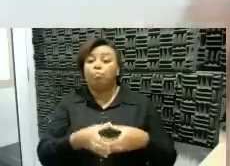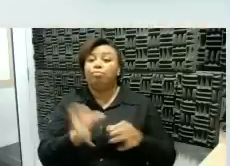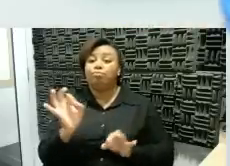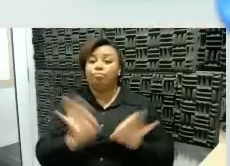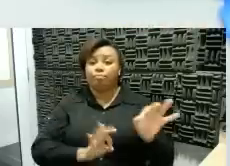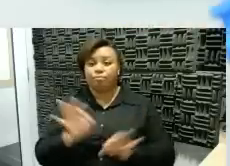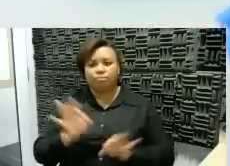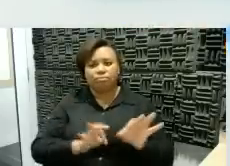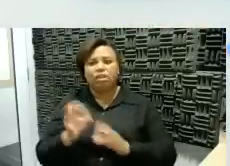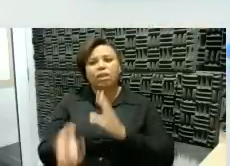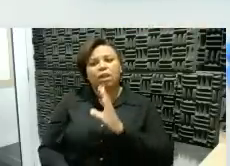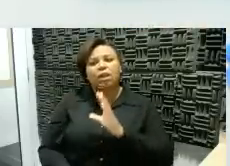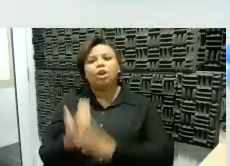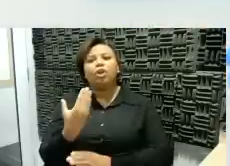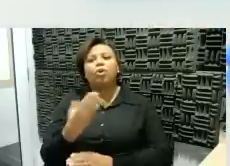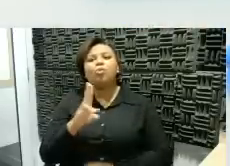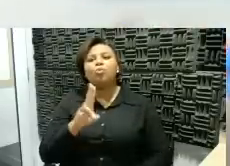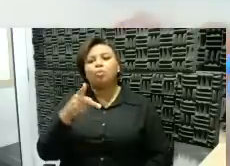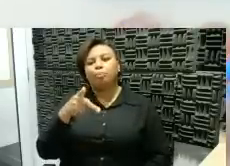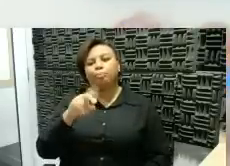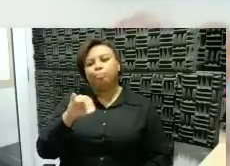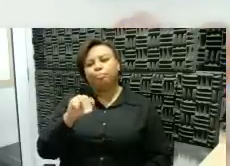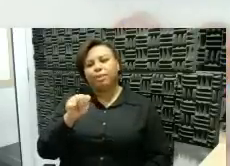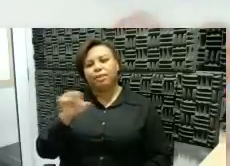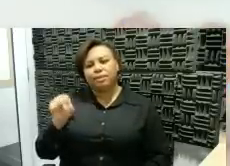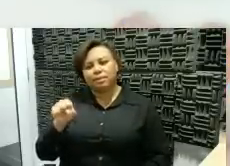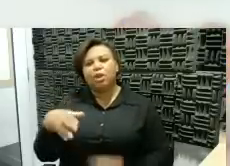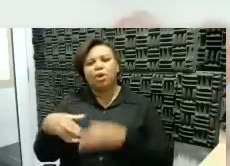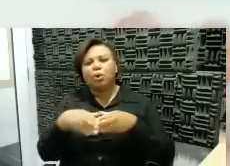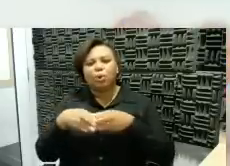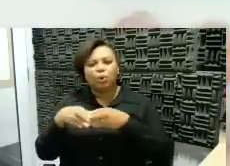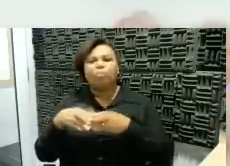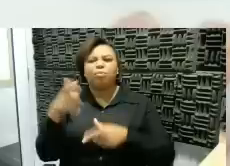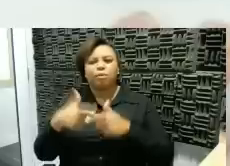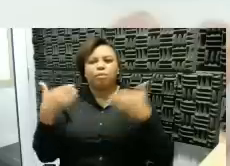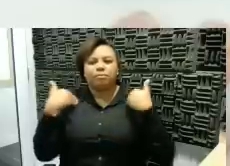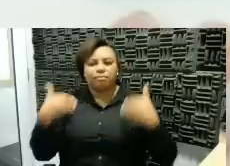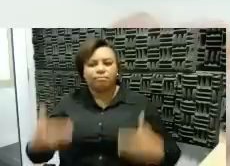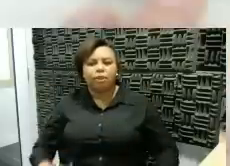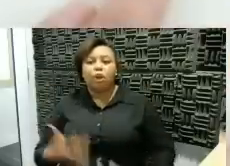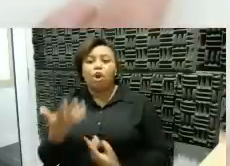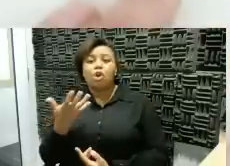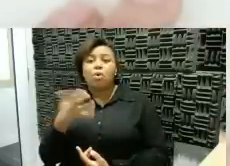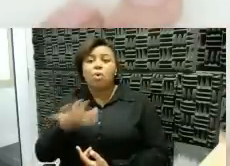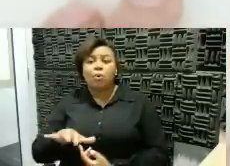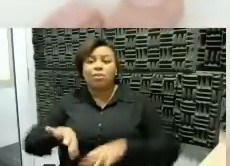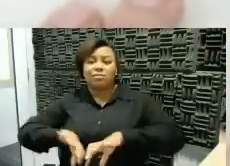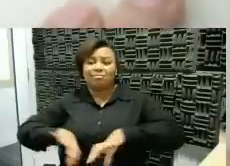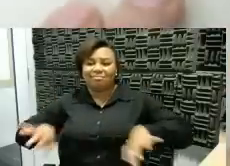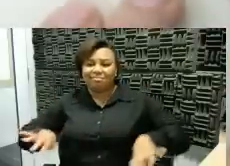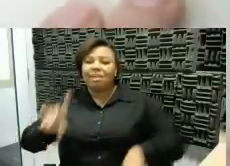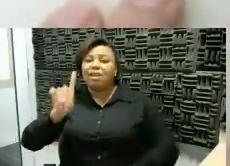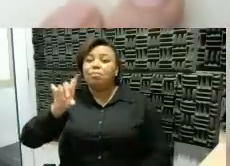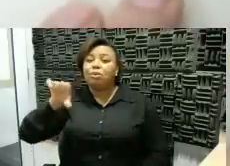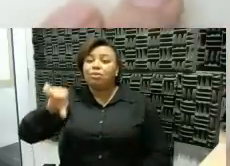asias né que é a Liga dos lesados físicos contra a segregação de 1976 mas já